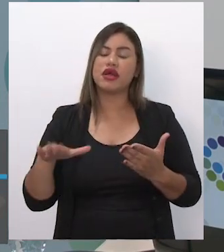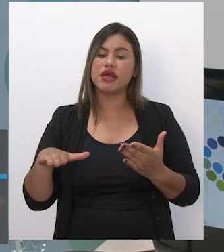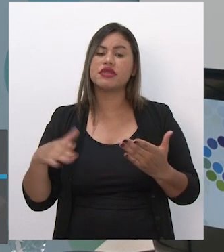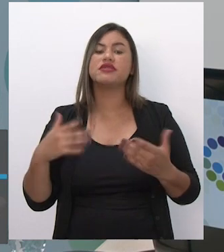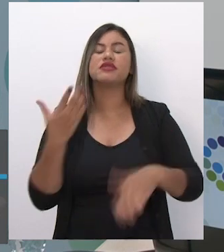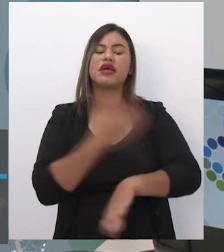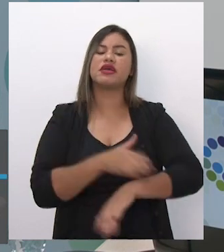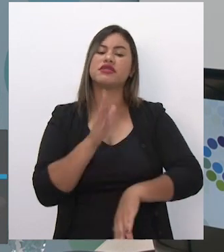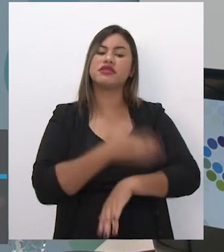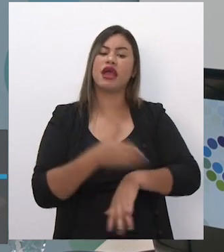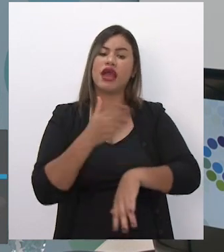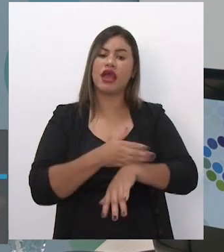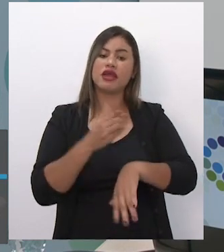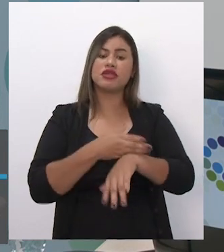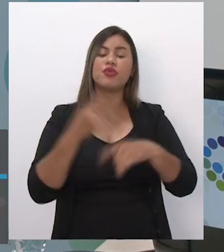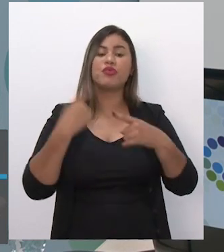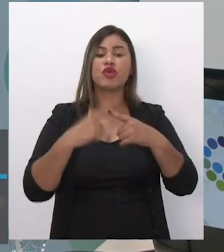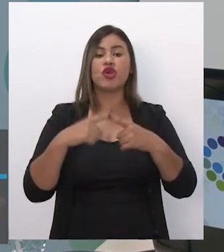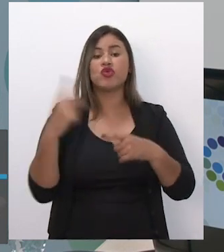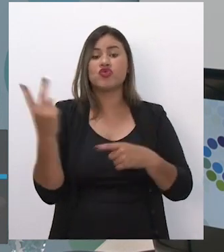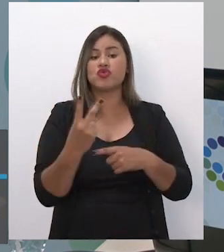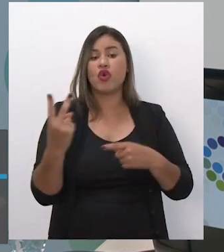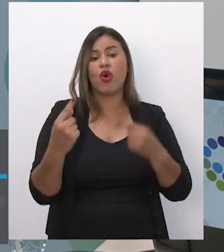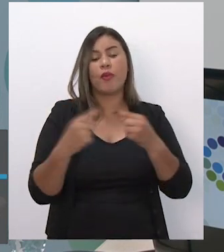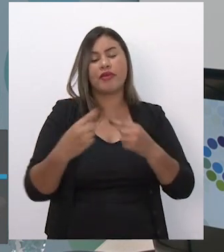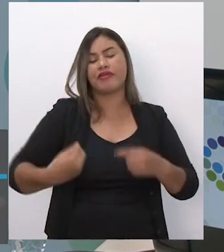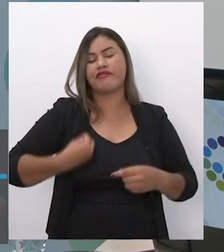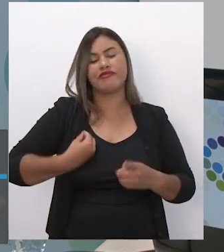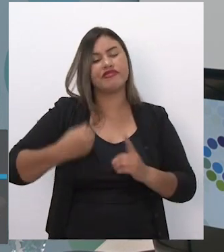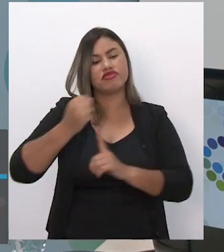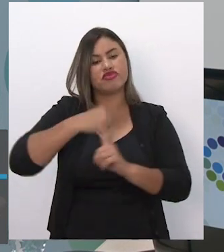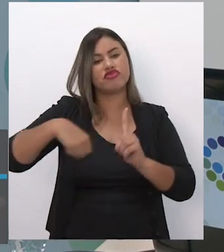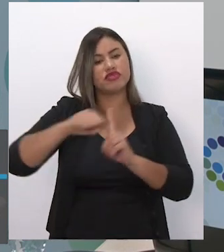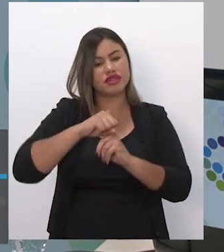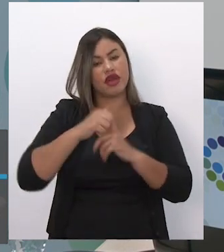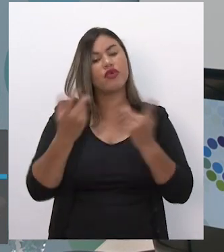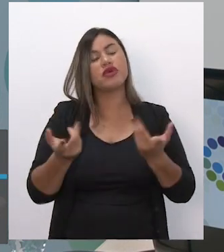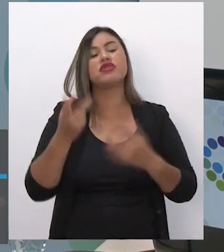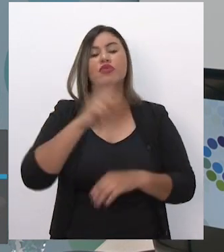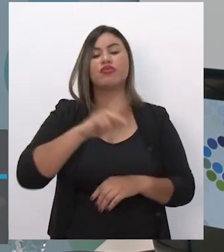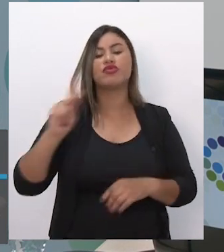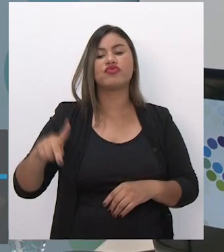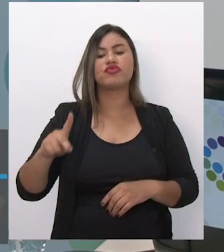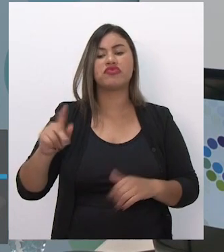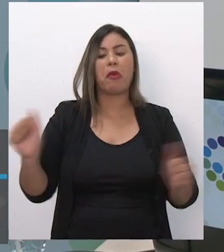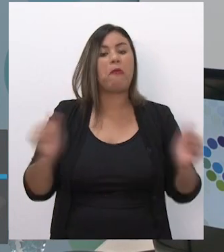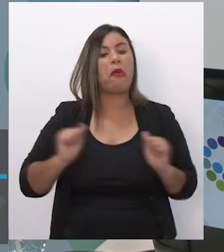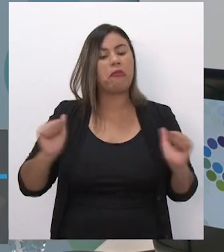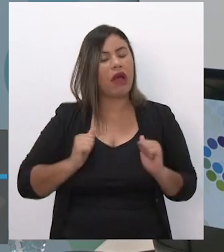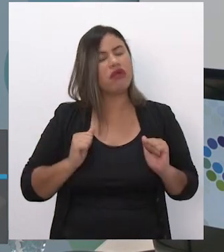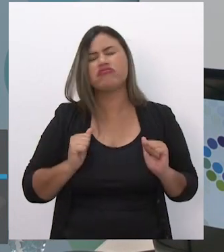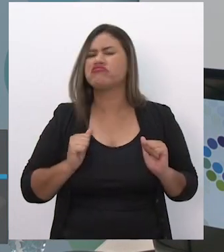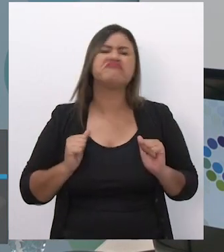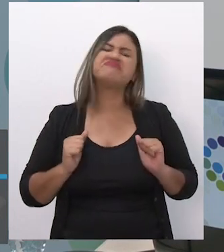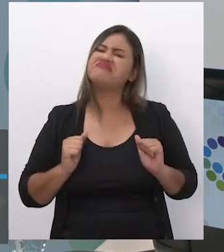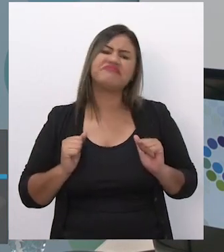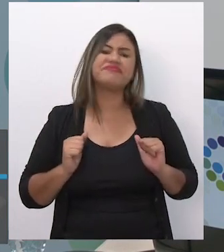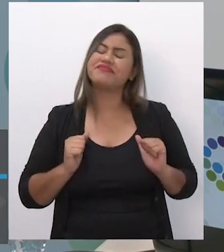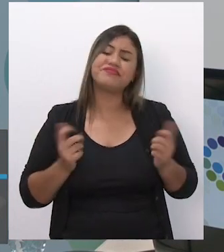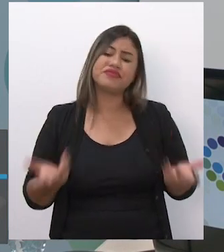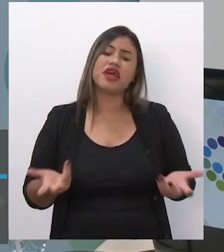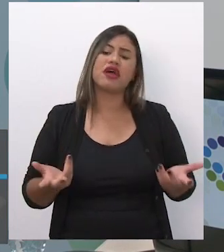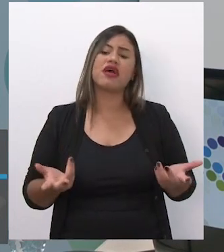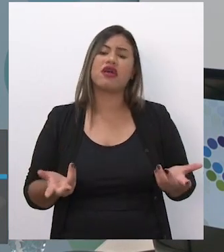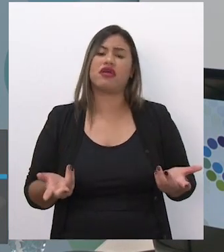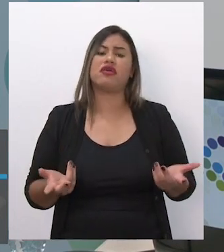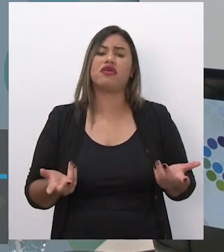exercício porque ambos estão inseridos numa realidade social. Então, o professor não é neutro e aqui estou